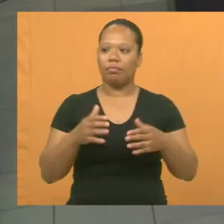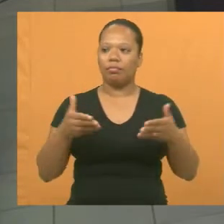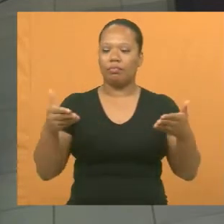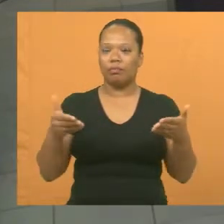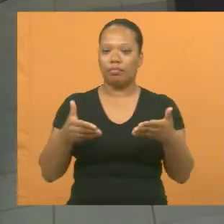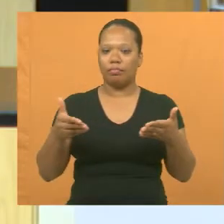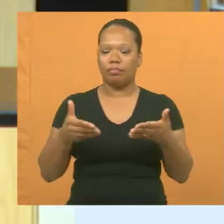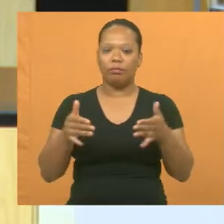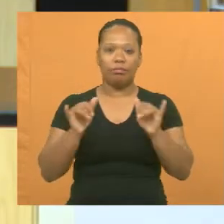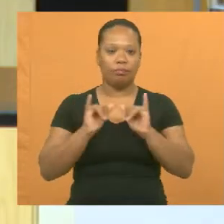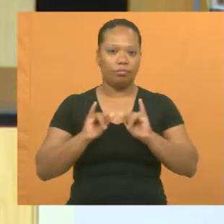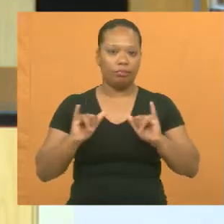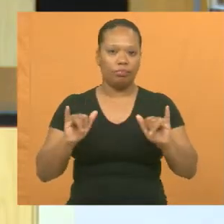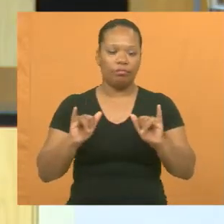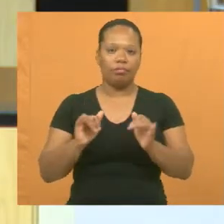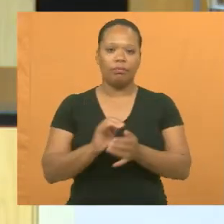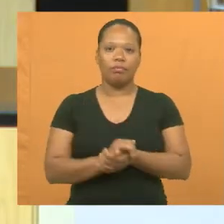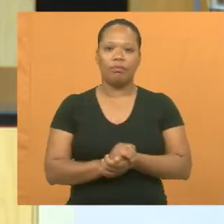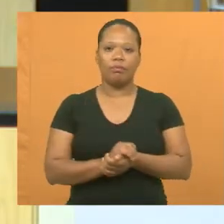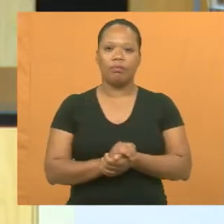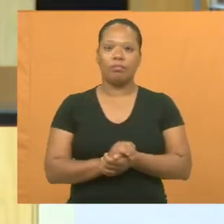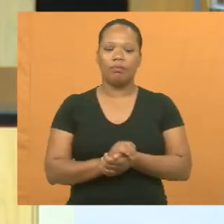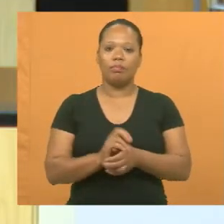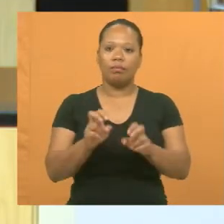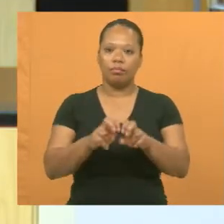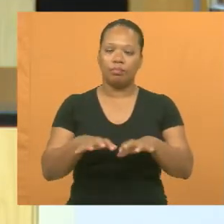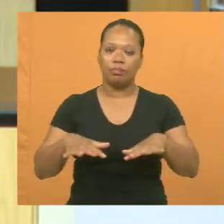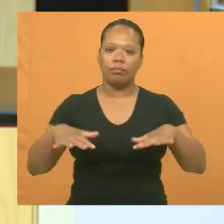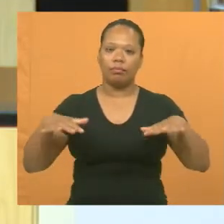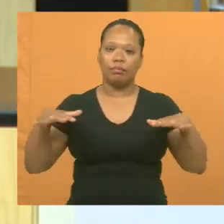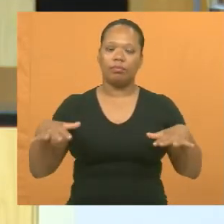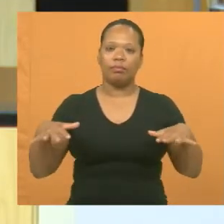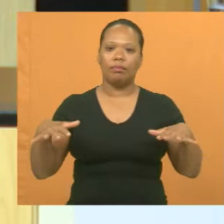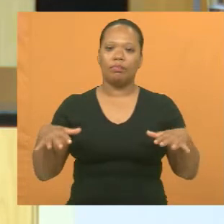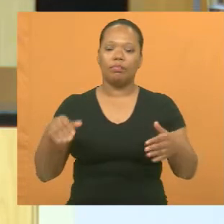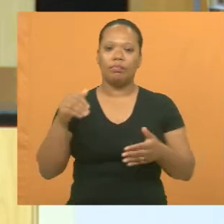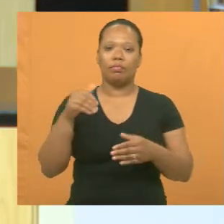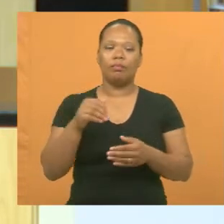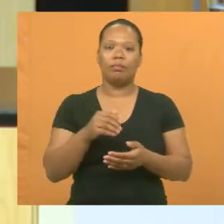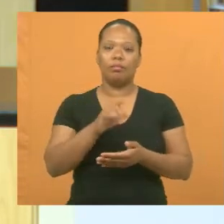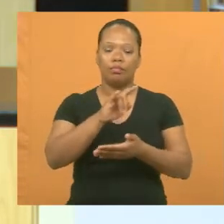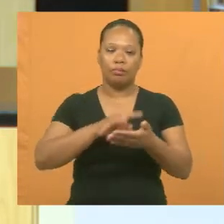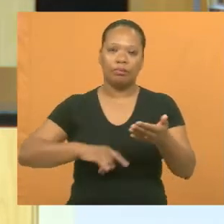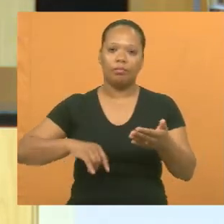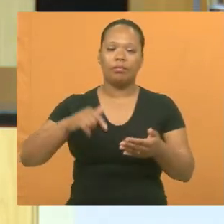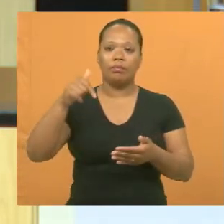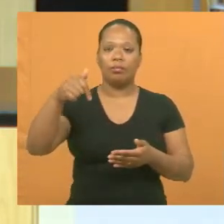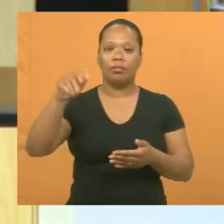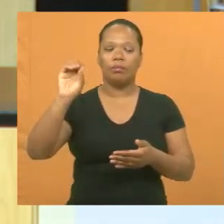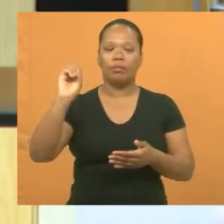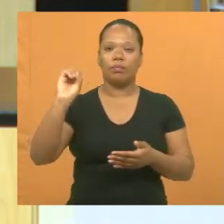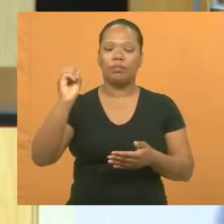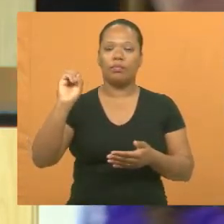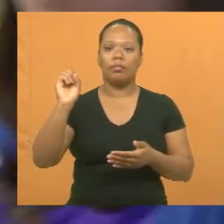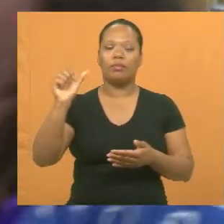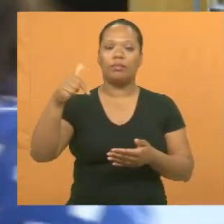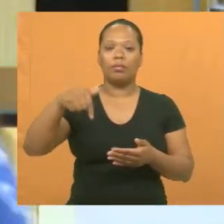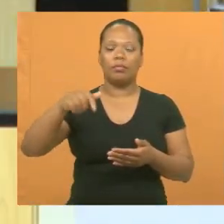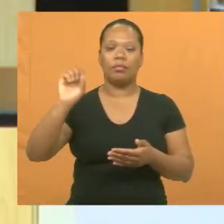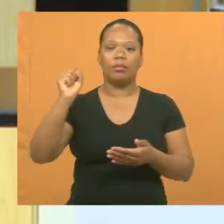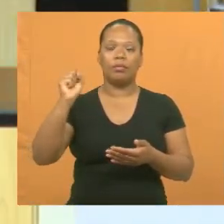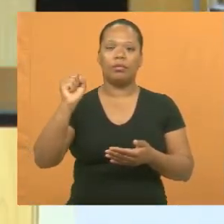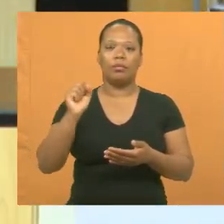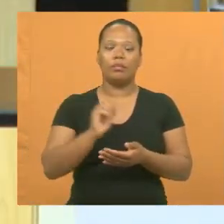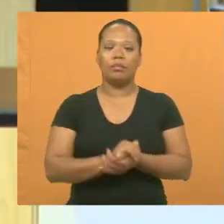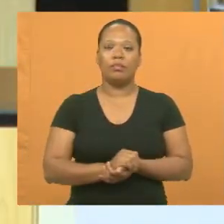Agora vou informar que para a presente sessão foram protocolados 78 trabalhos, sendo 48